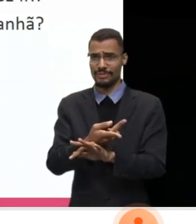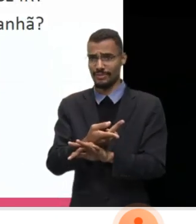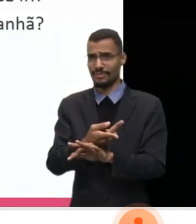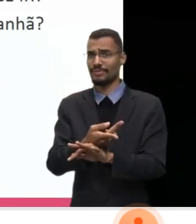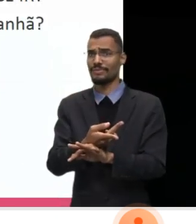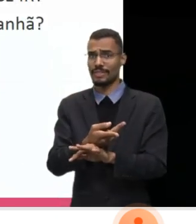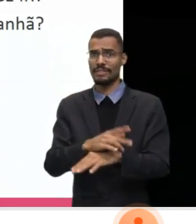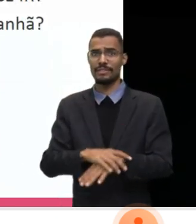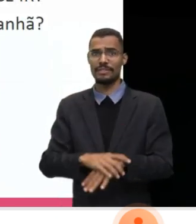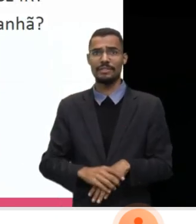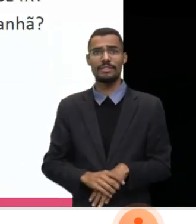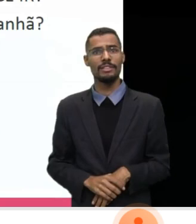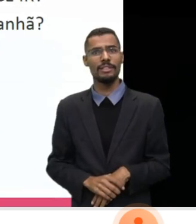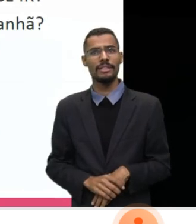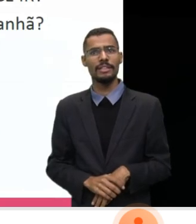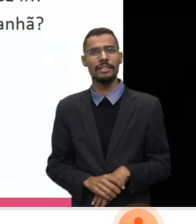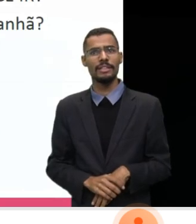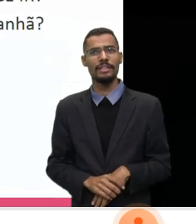Então, aqui nós temos,